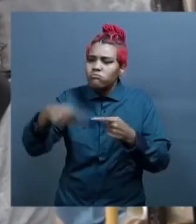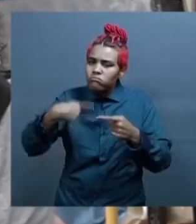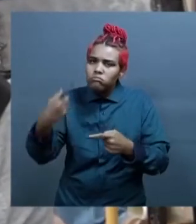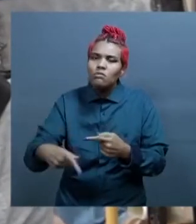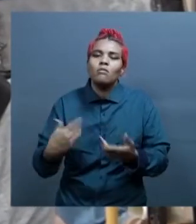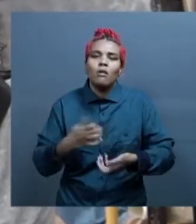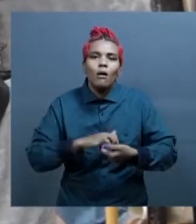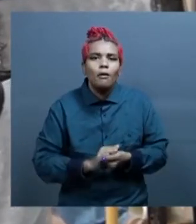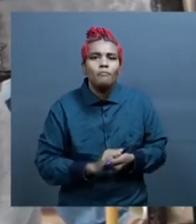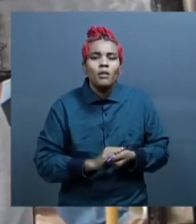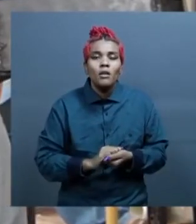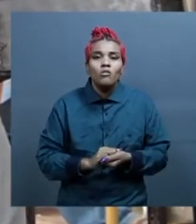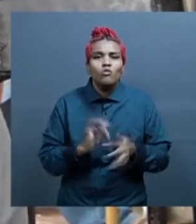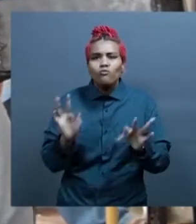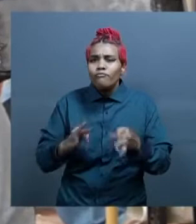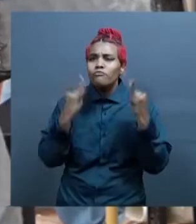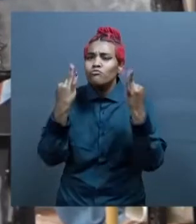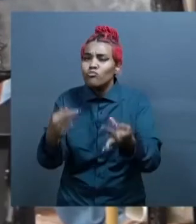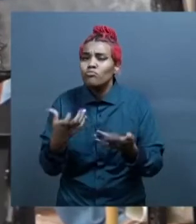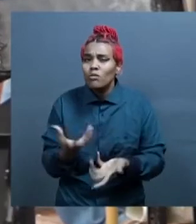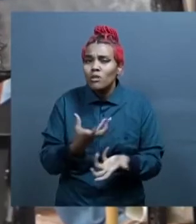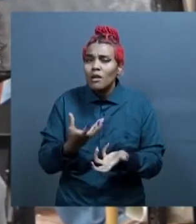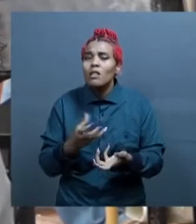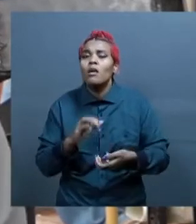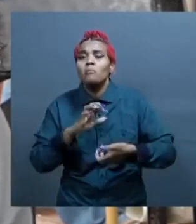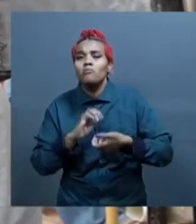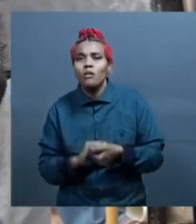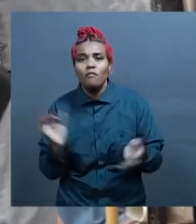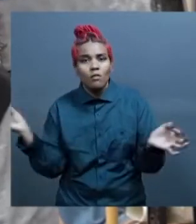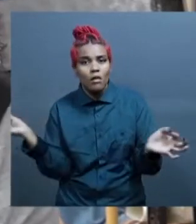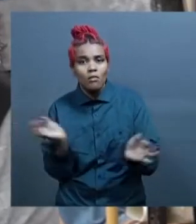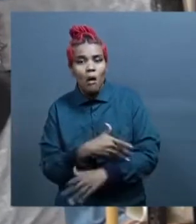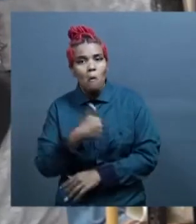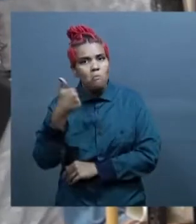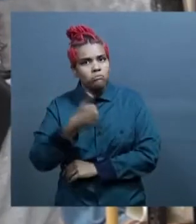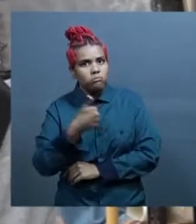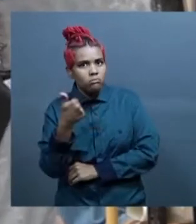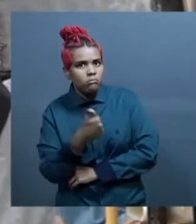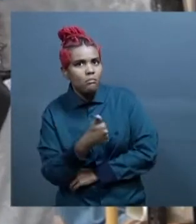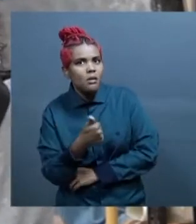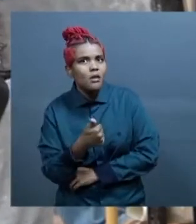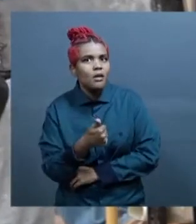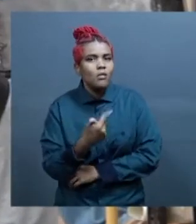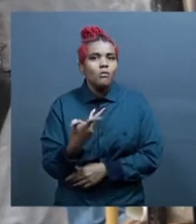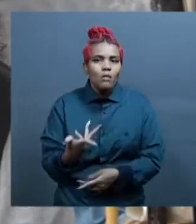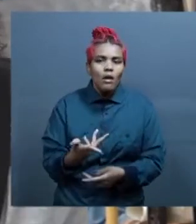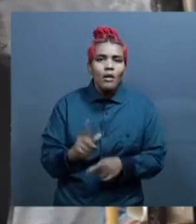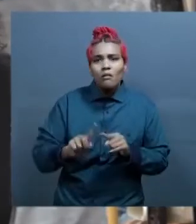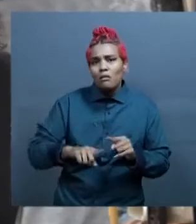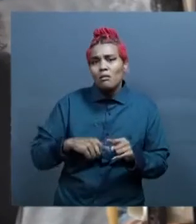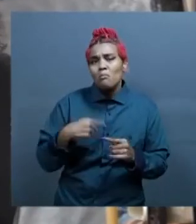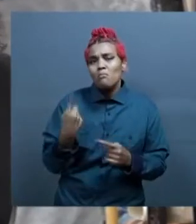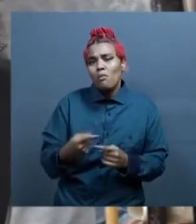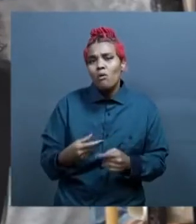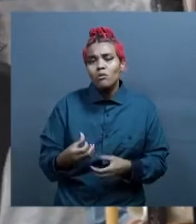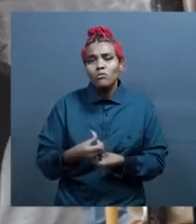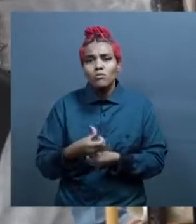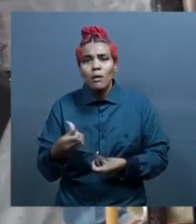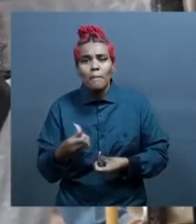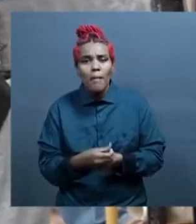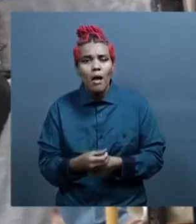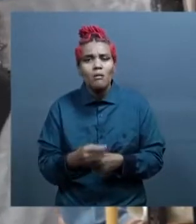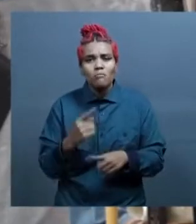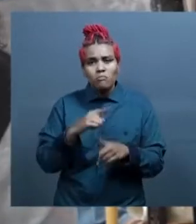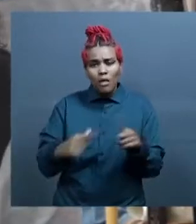nós estamos pensando em finalizar o primeiro protótipo modelo final no meio do próximo semestre e é quando o piloto vai pegar e levar